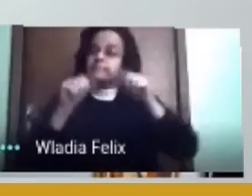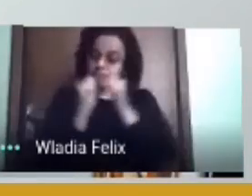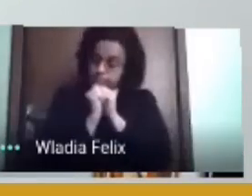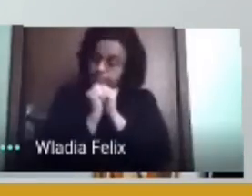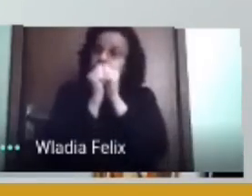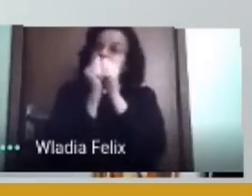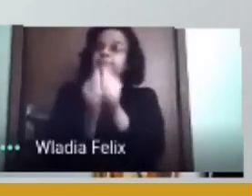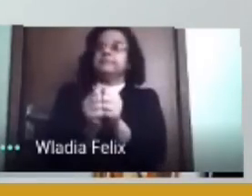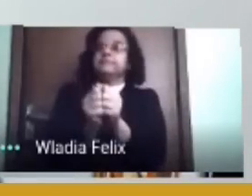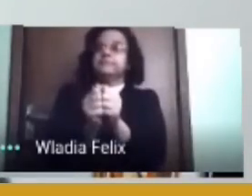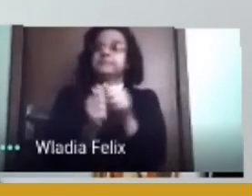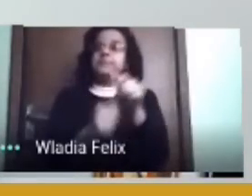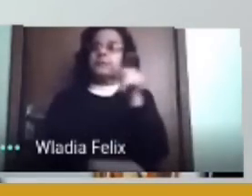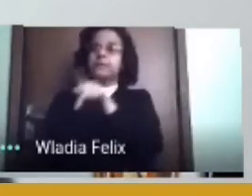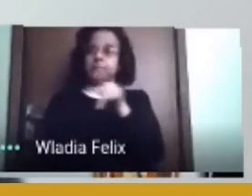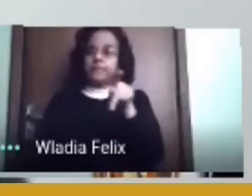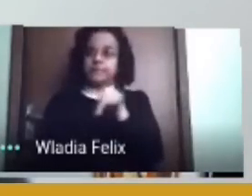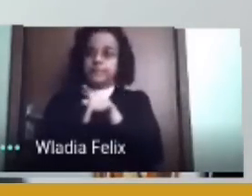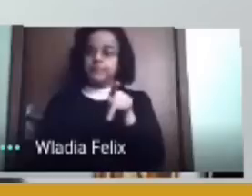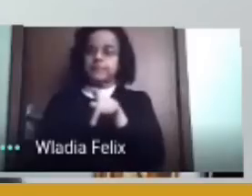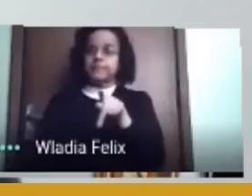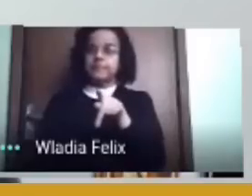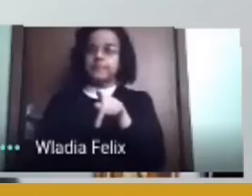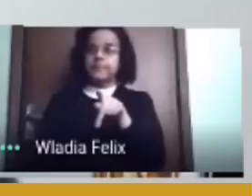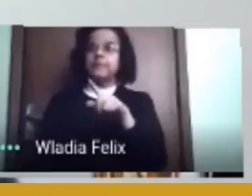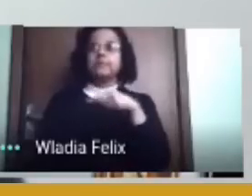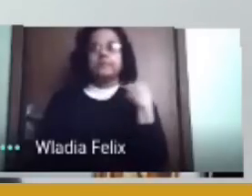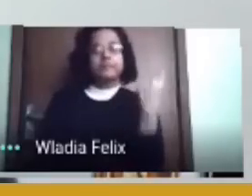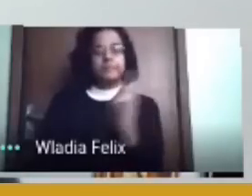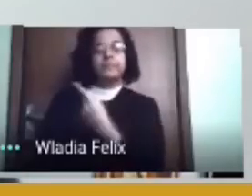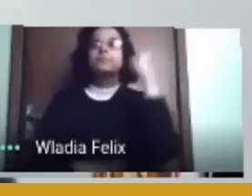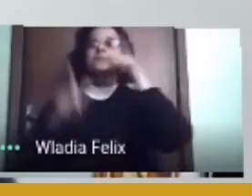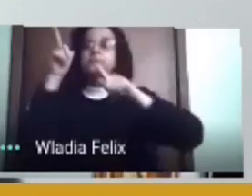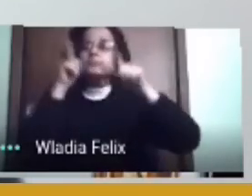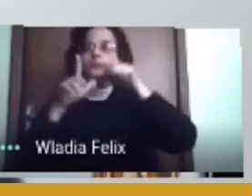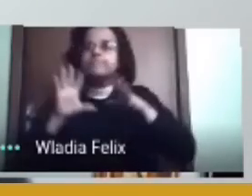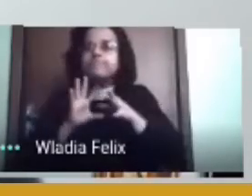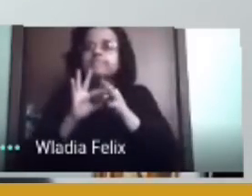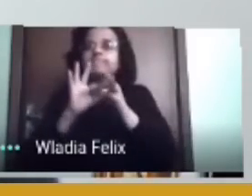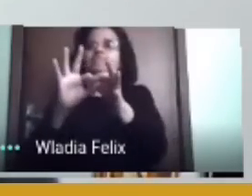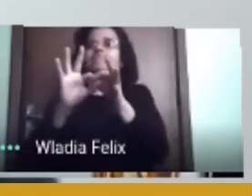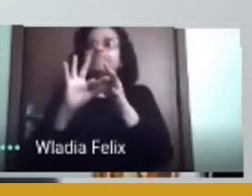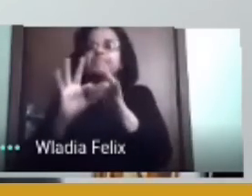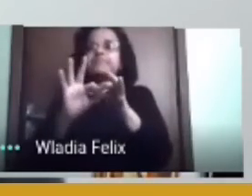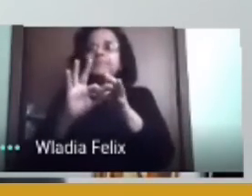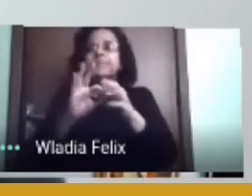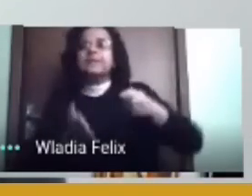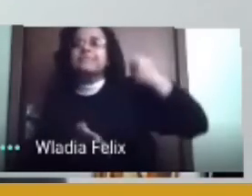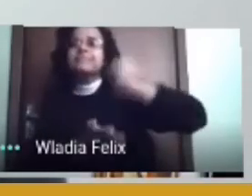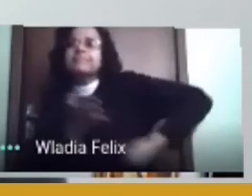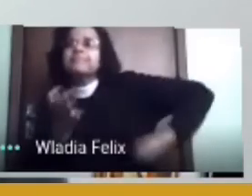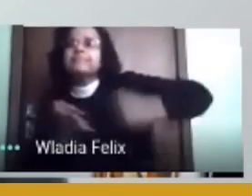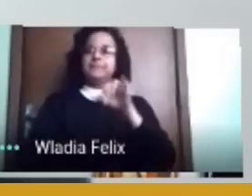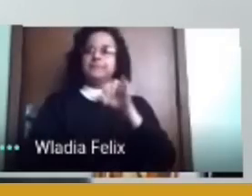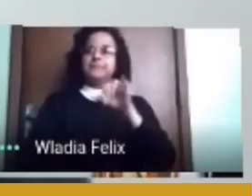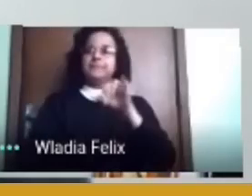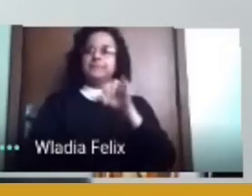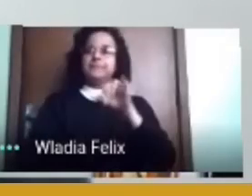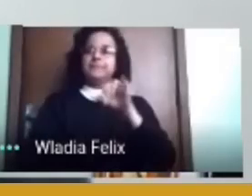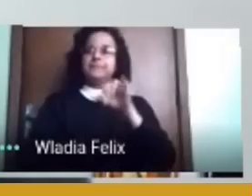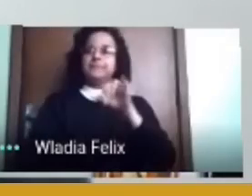professoras, para que nós possamos unir forças e lutar contra a violência sexual. Então é preciso que o pai,